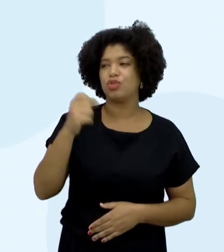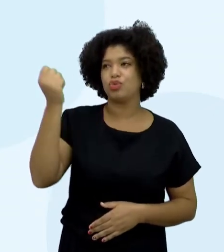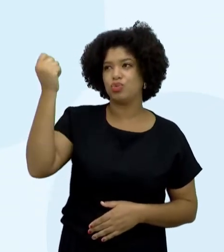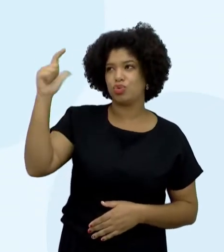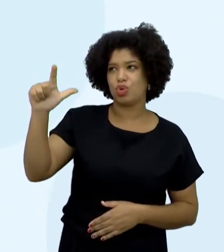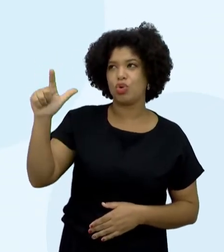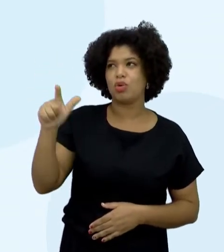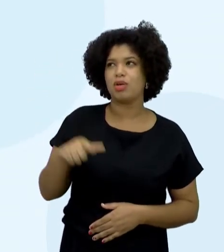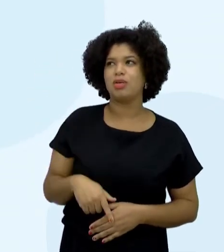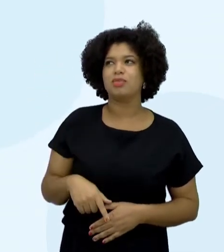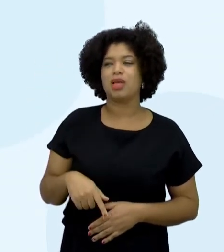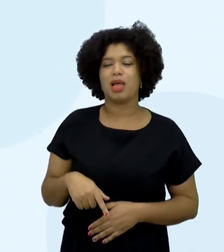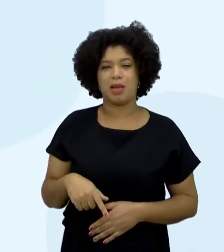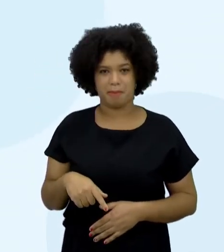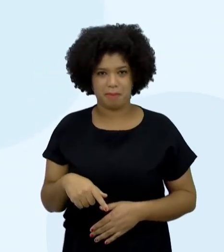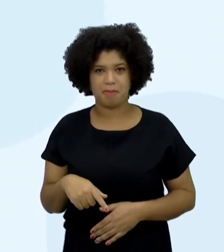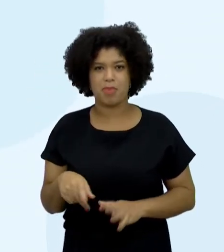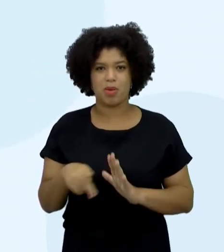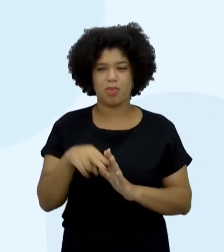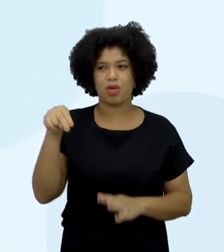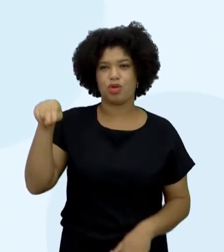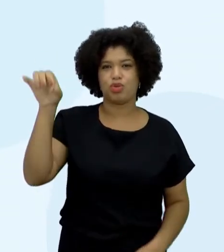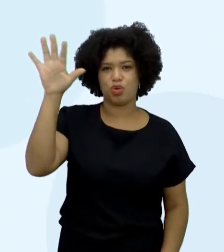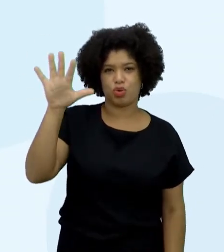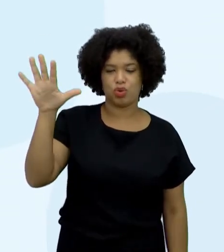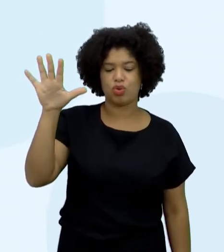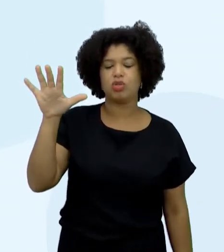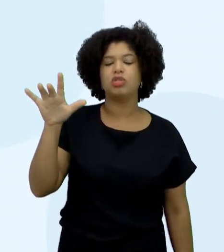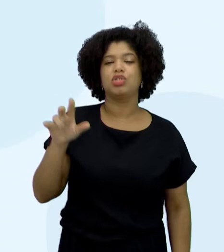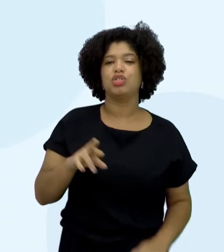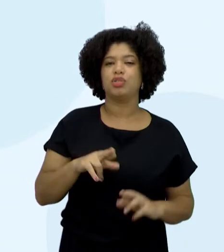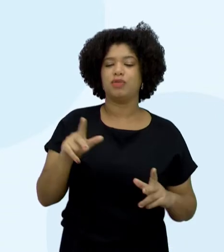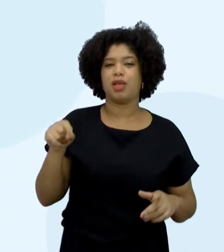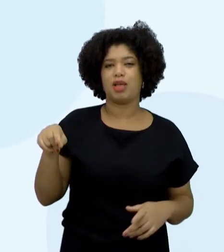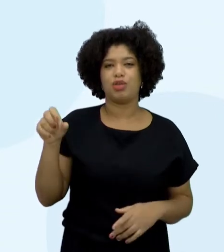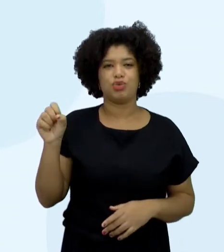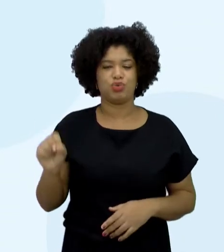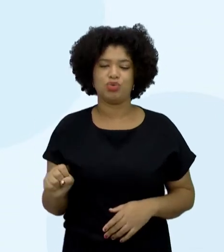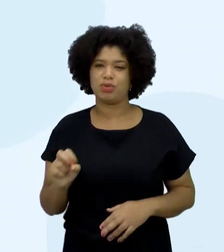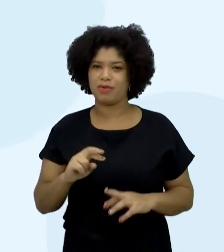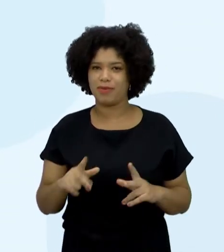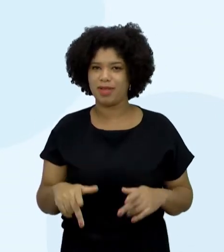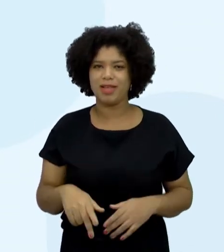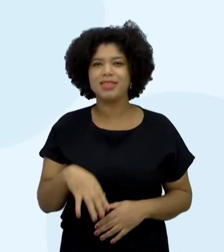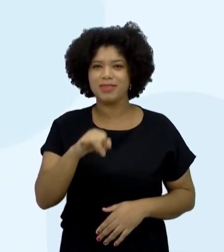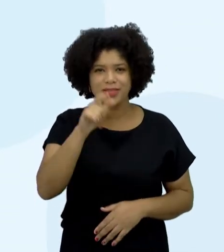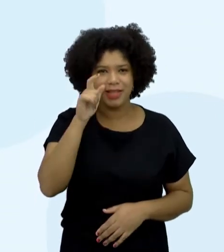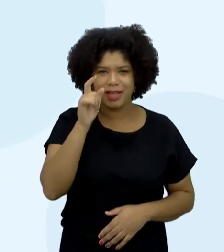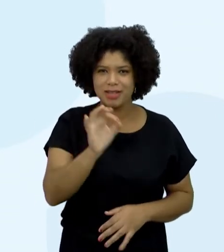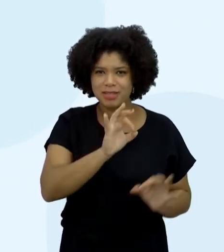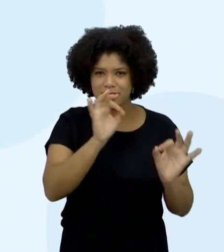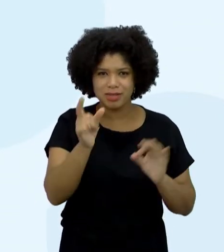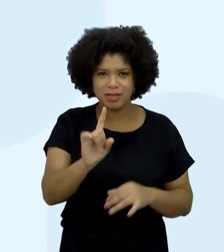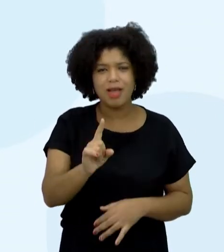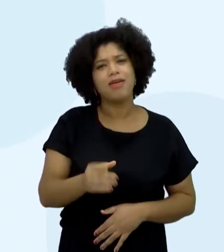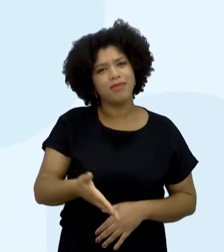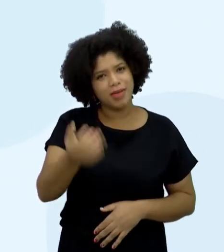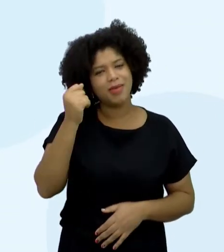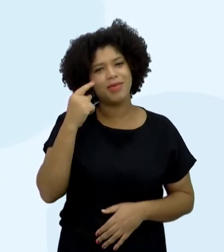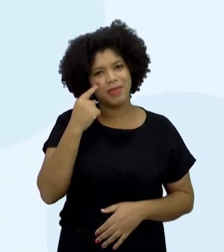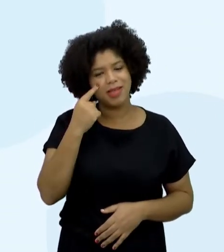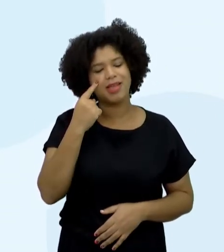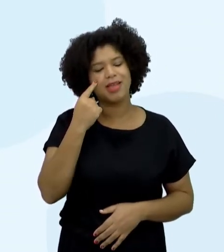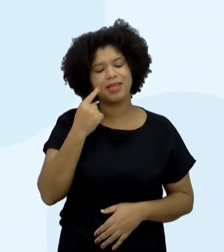solar disponível para a gente aqui tem algumas condições. Se você perdeu, não perca, volta lá na aula passada, dá uma olhadinha lá